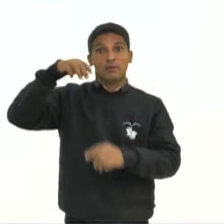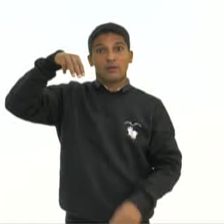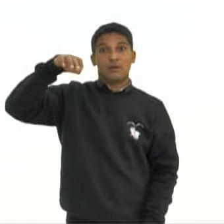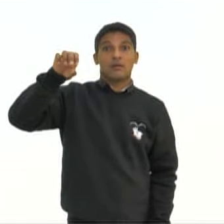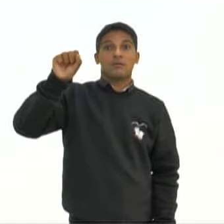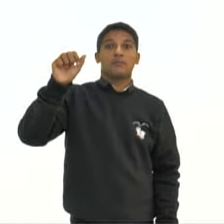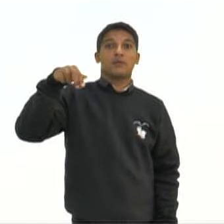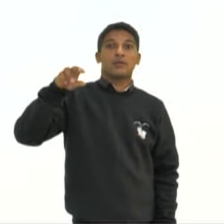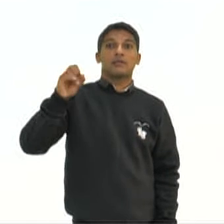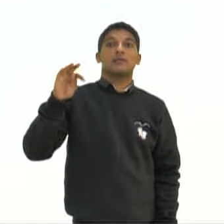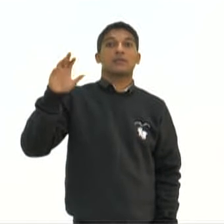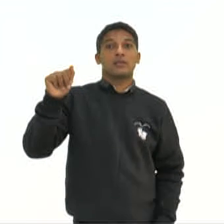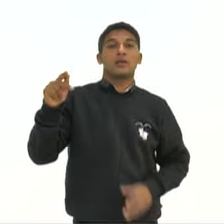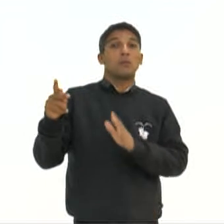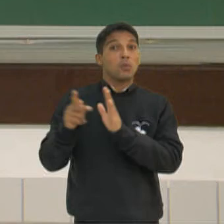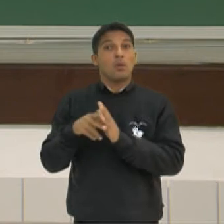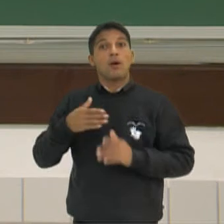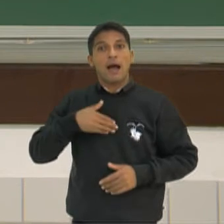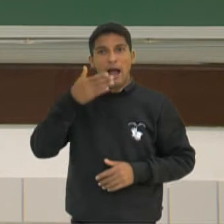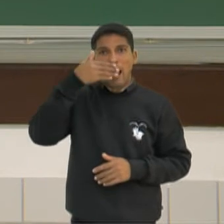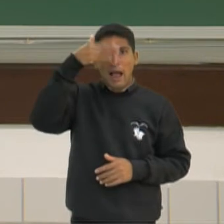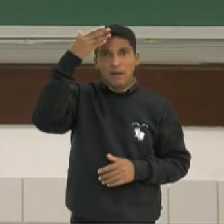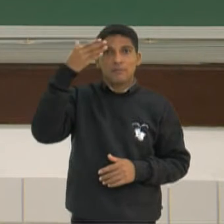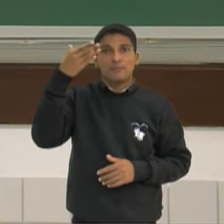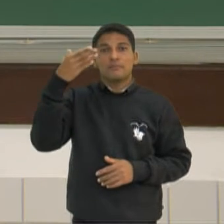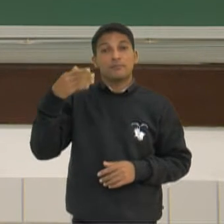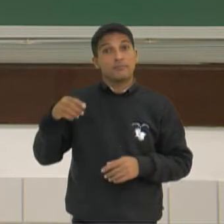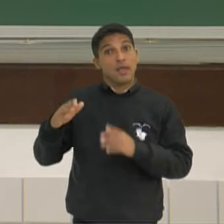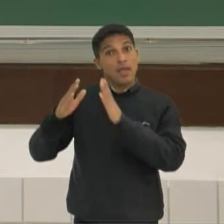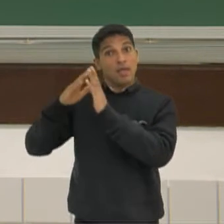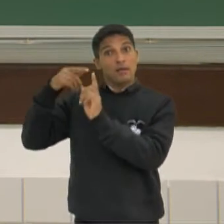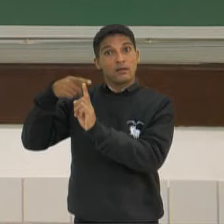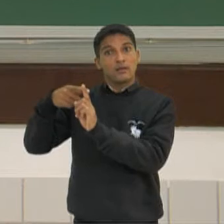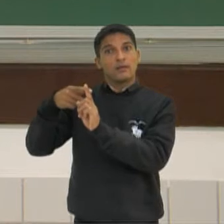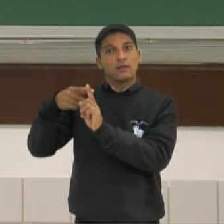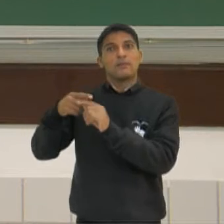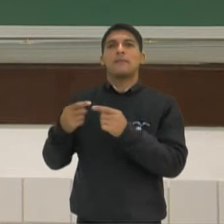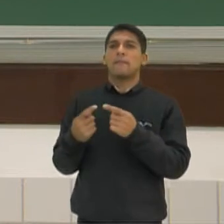a influência da religião islâmica dentro do